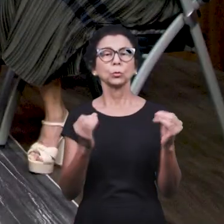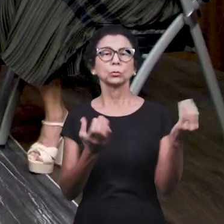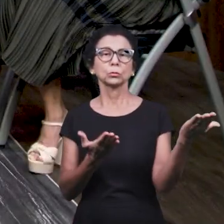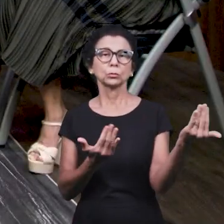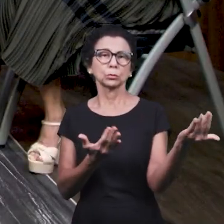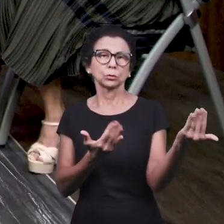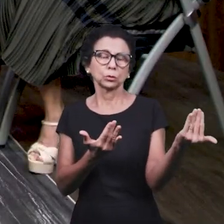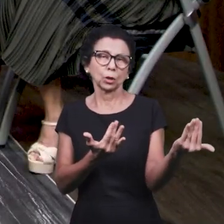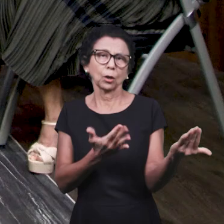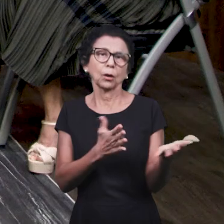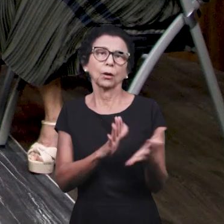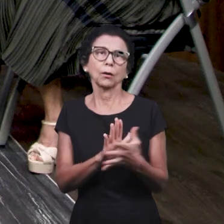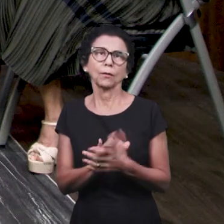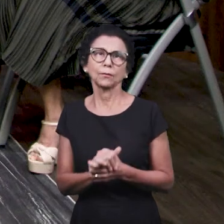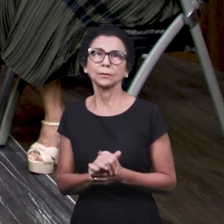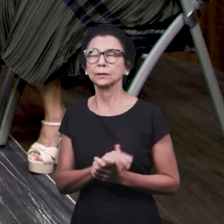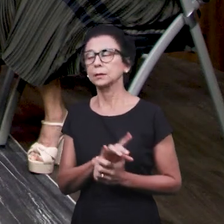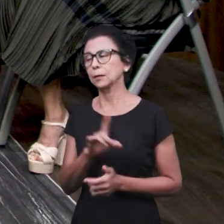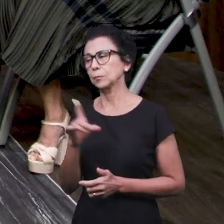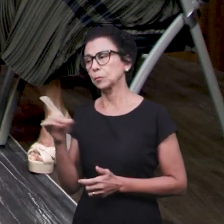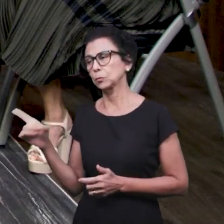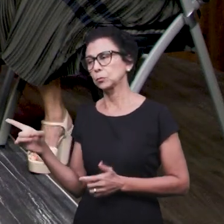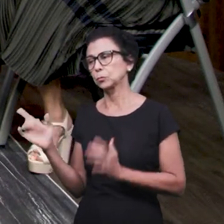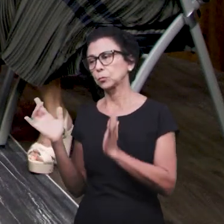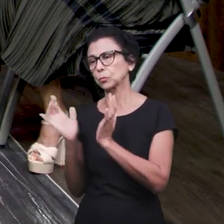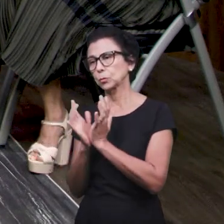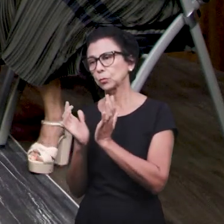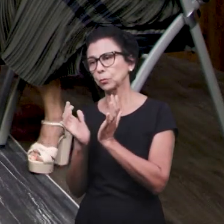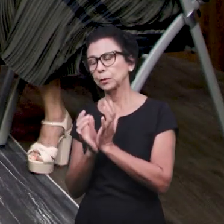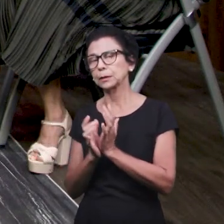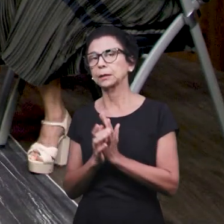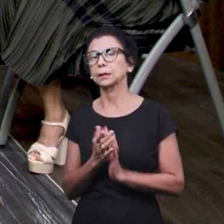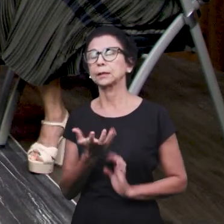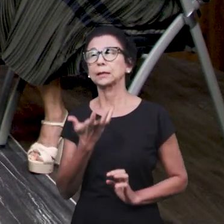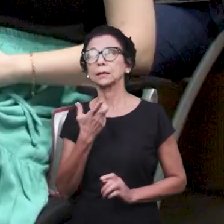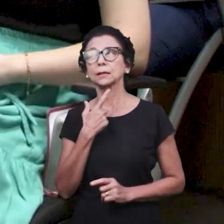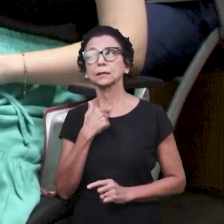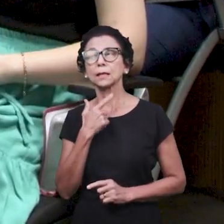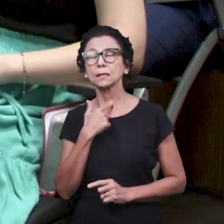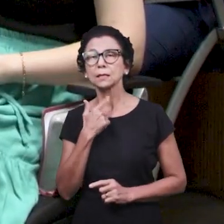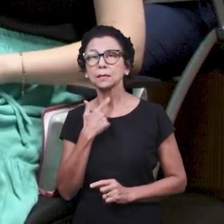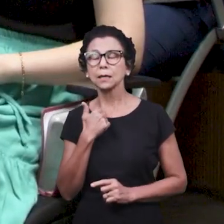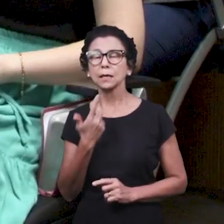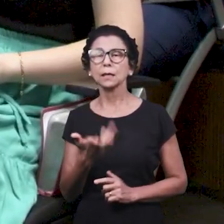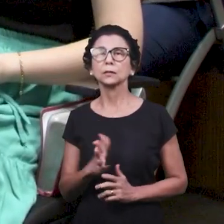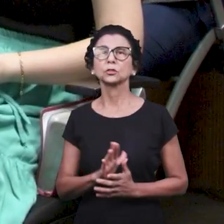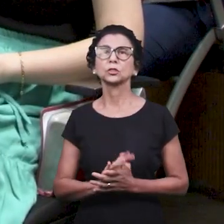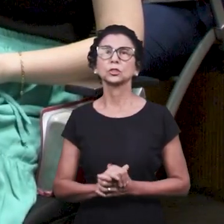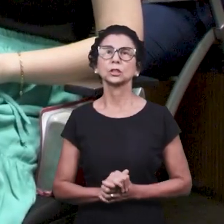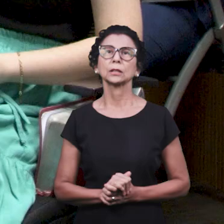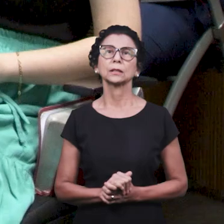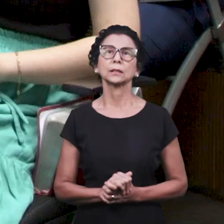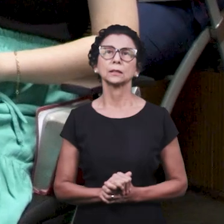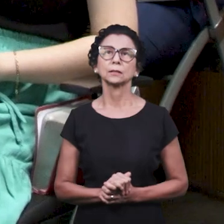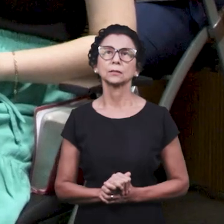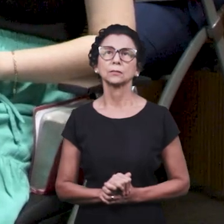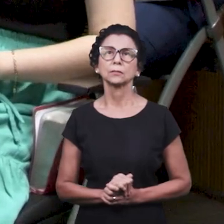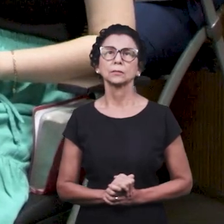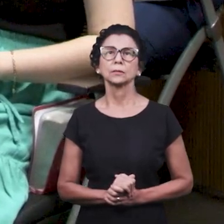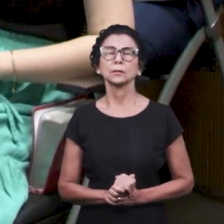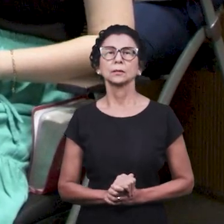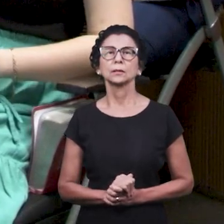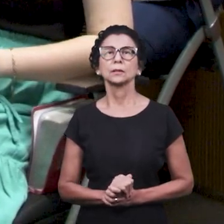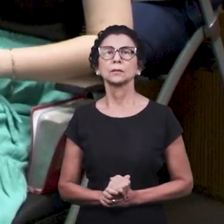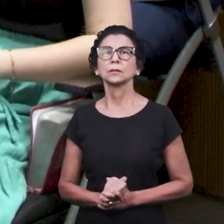aqui alguns com os olhinhos brilhando, outros que já estão nos acompanhando, fazer o curso